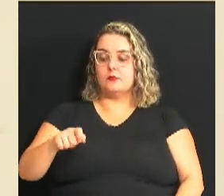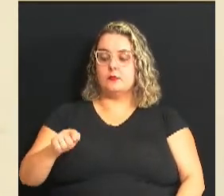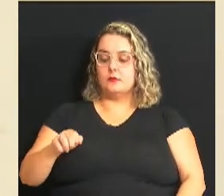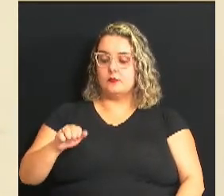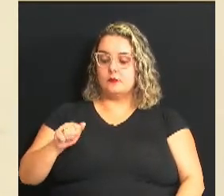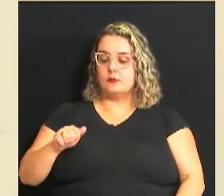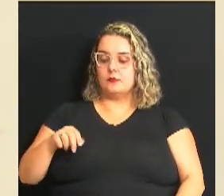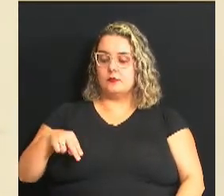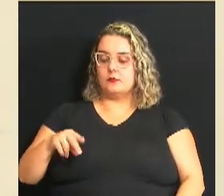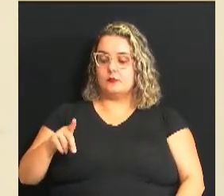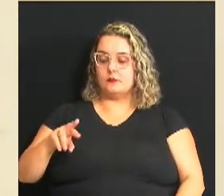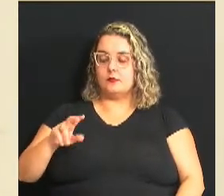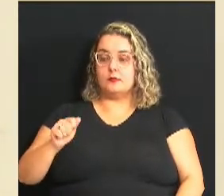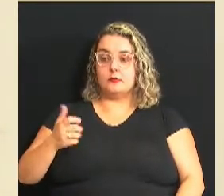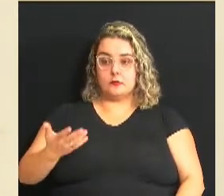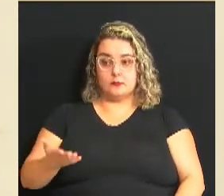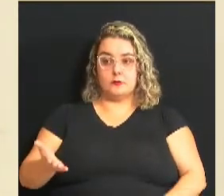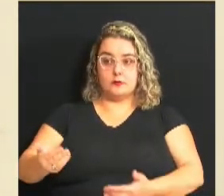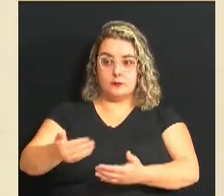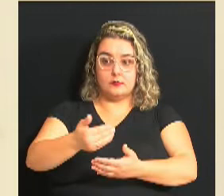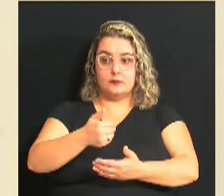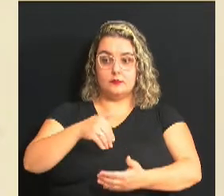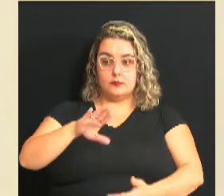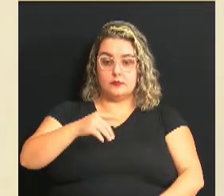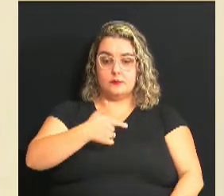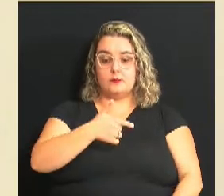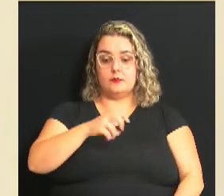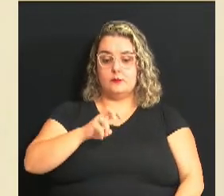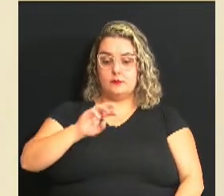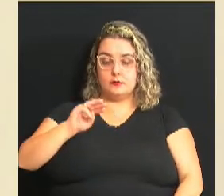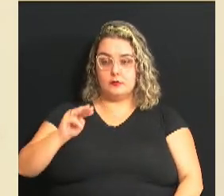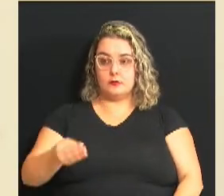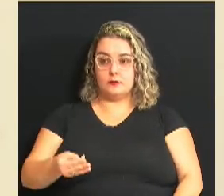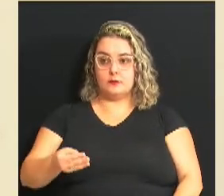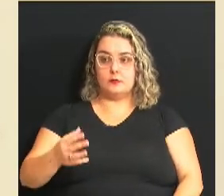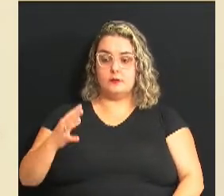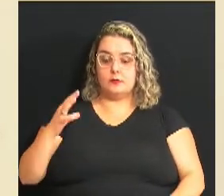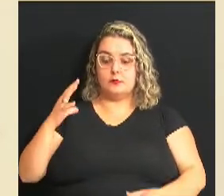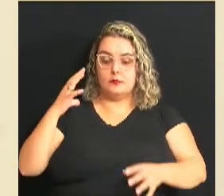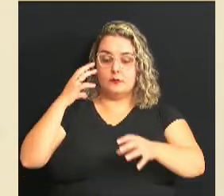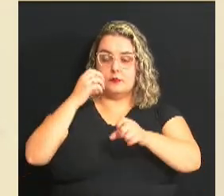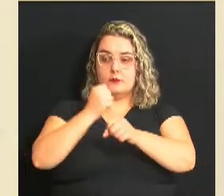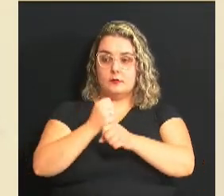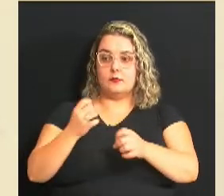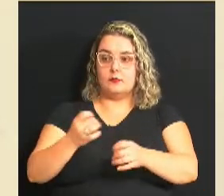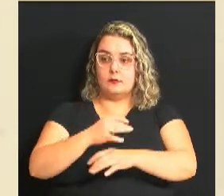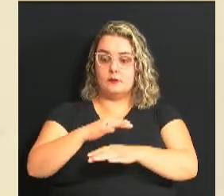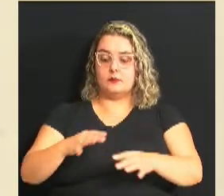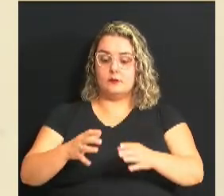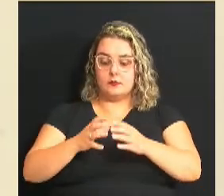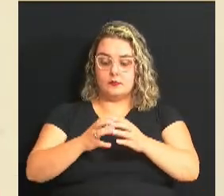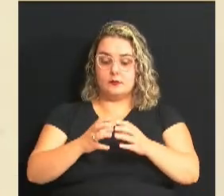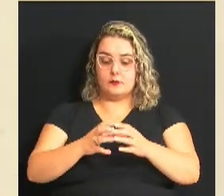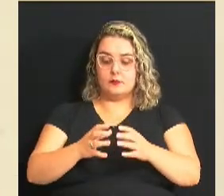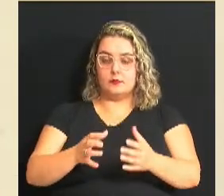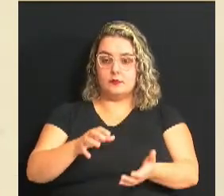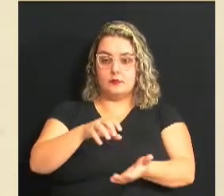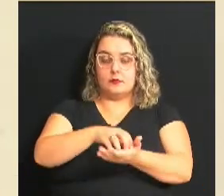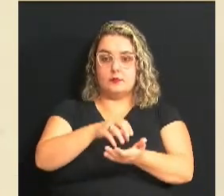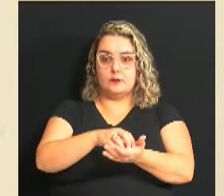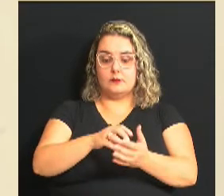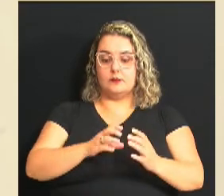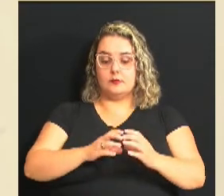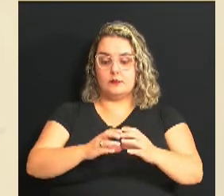de nós captarmos pelo menos mais 25 milhões para a conclusão do centro de convivência. Nós